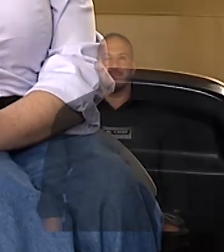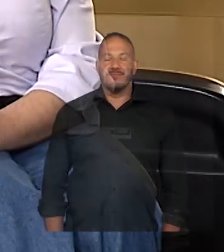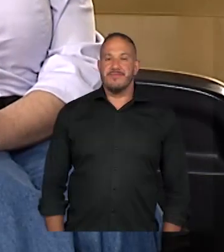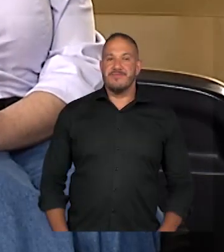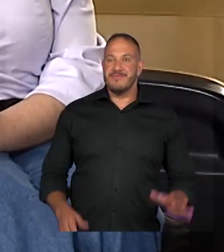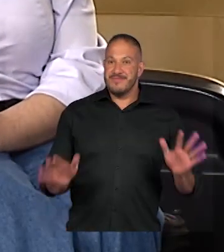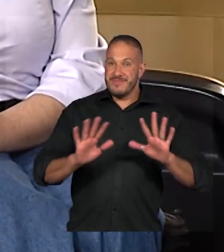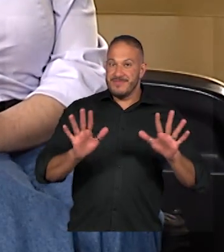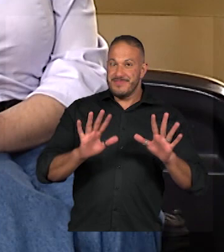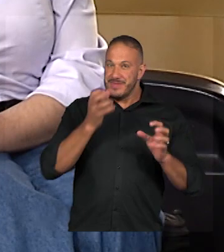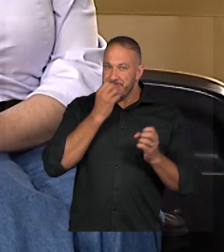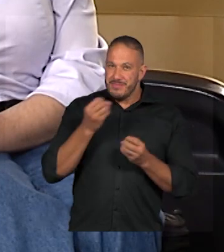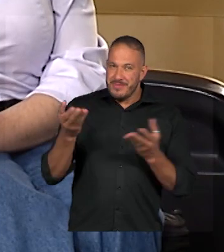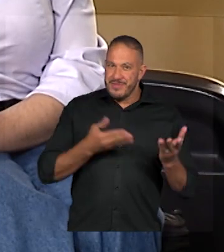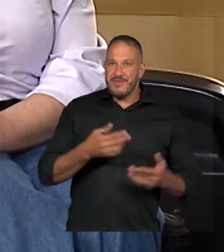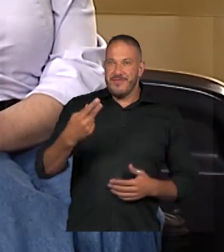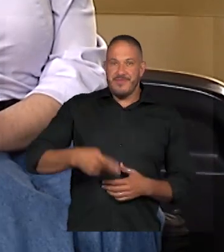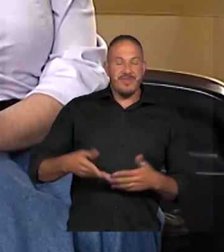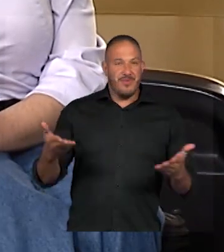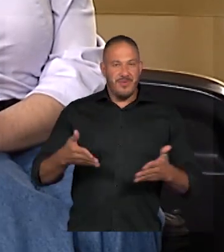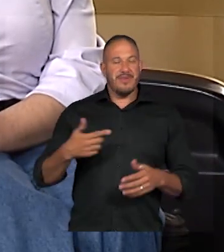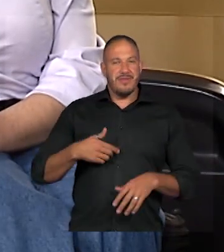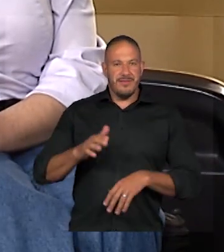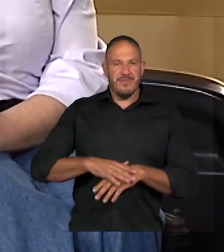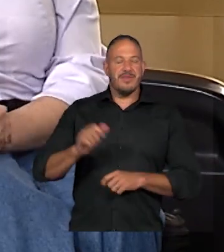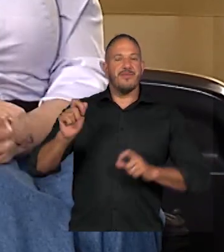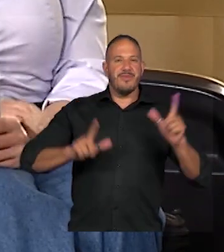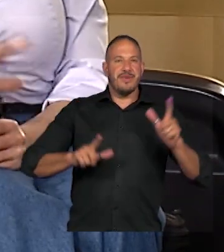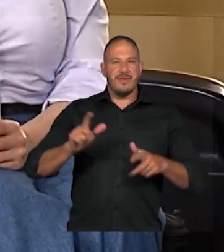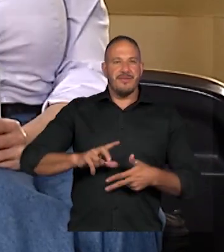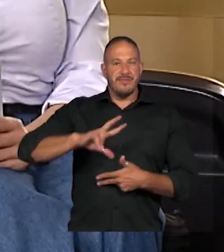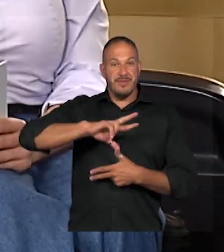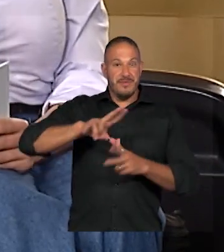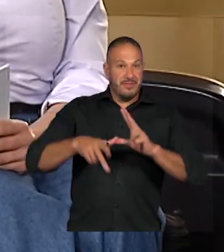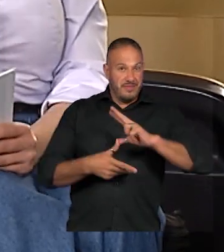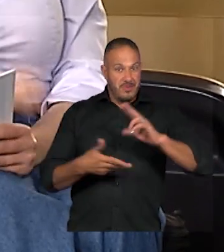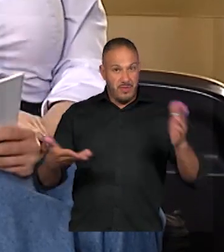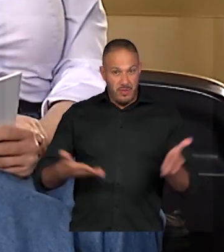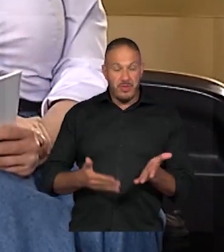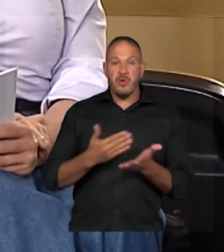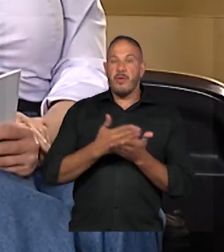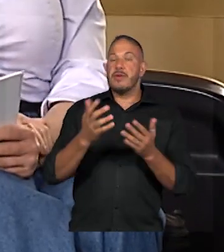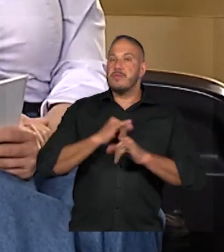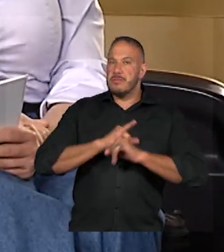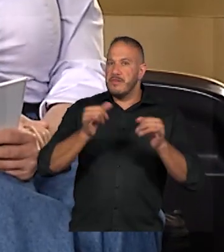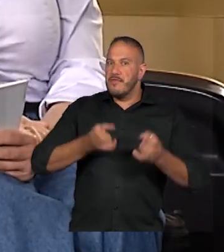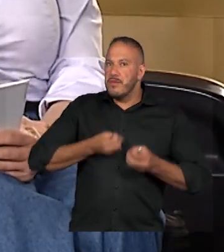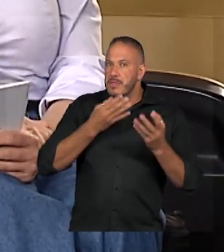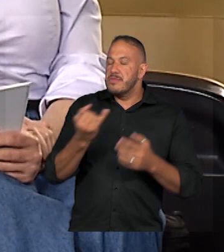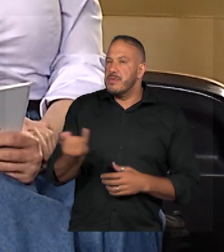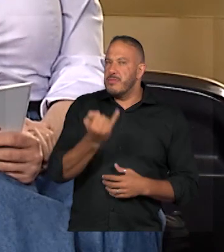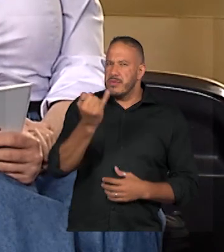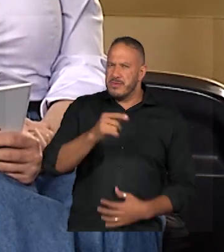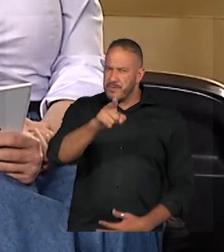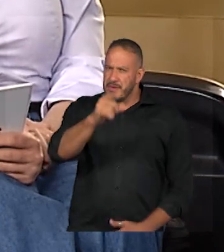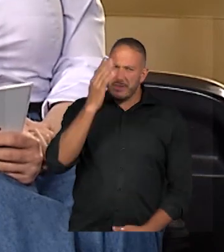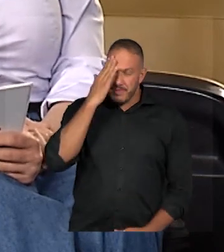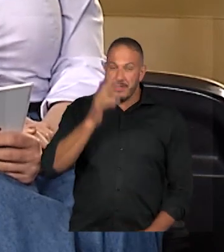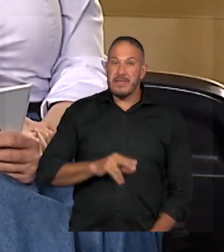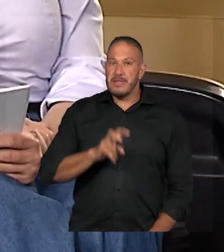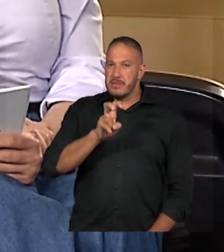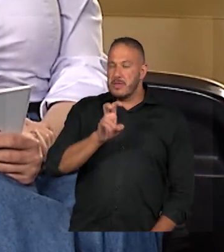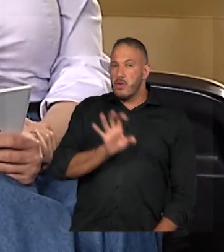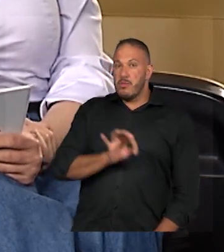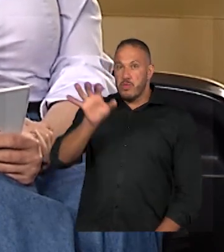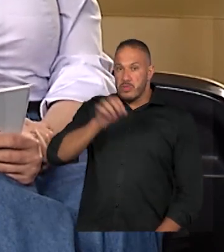Olá, todos bem? Sejam muito bem-vindos a mais um programa Diversidade, que começa com um dado muito importante. Você sabia que 5%